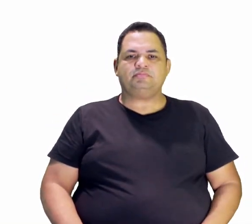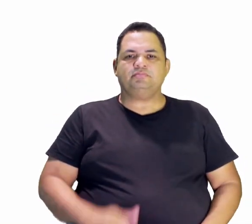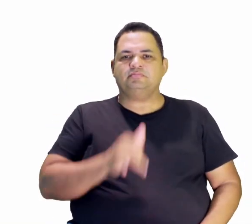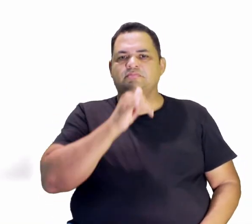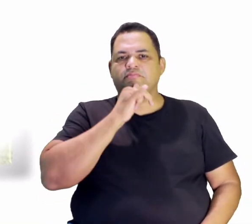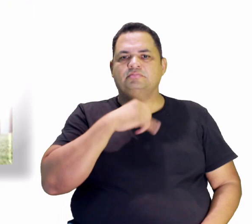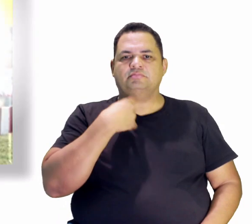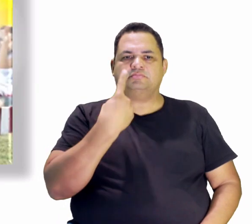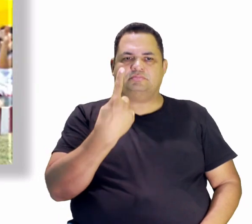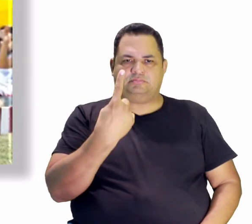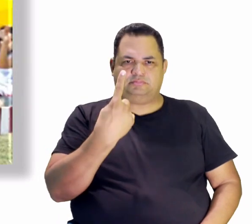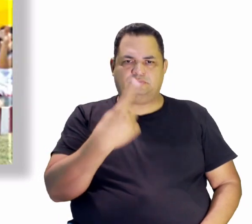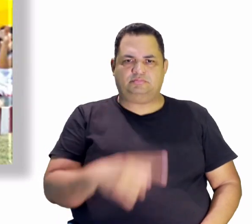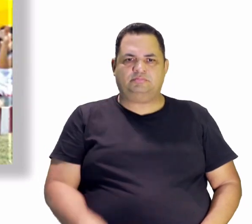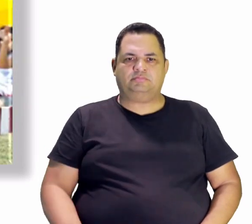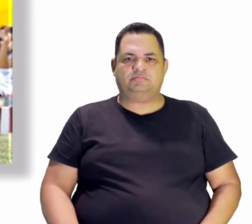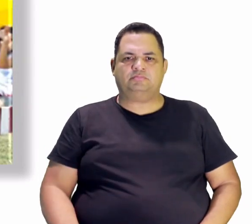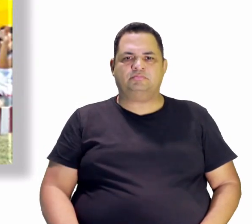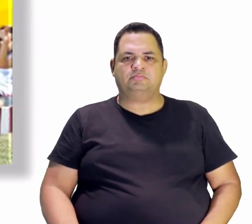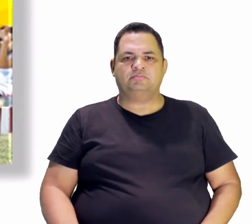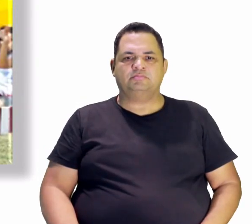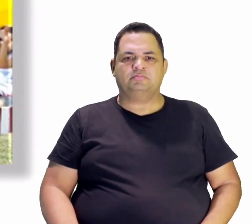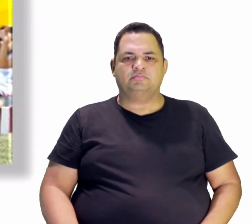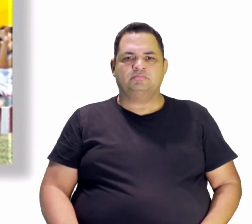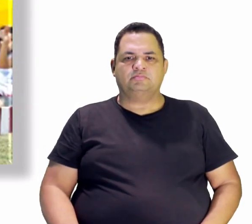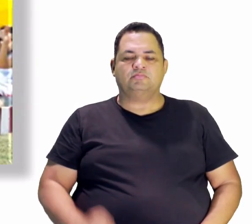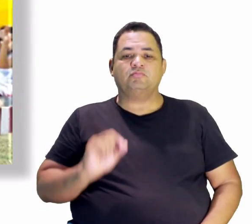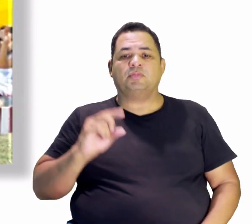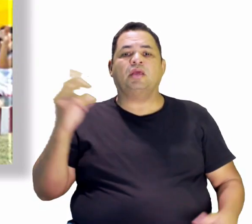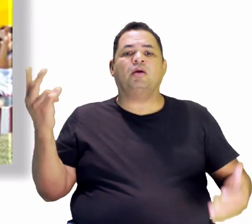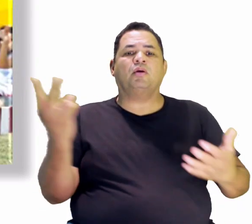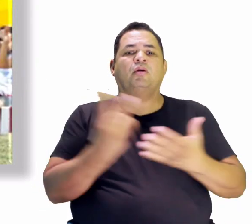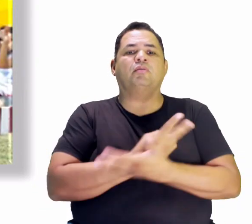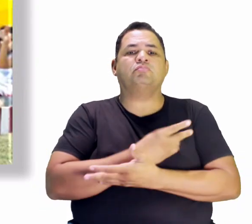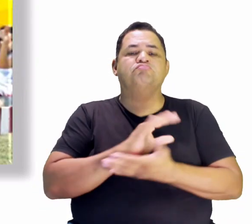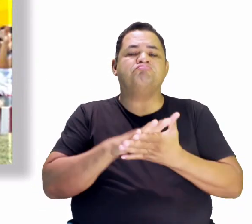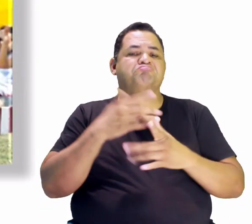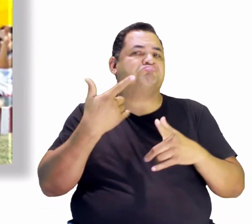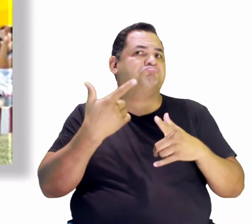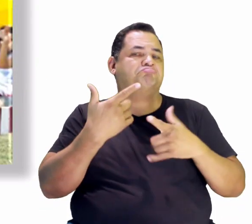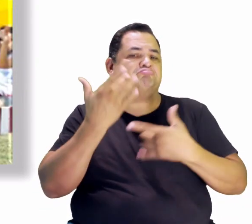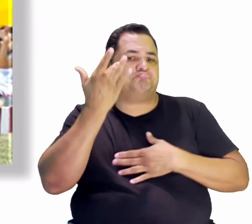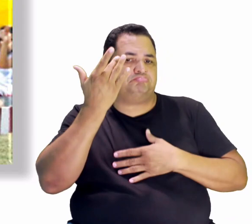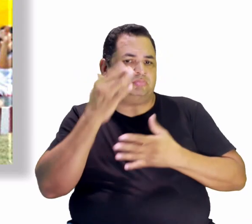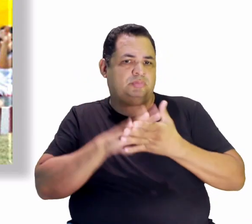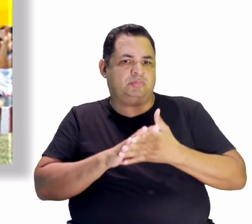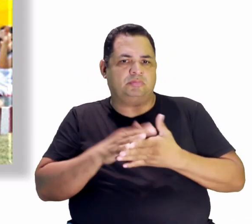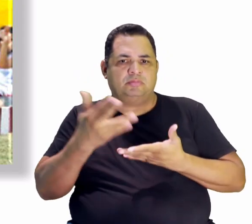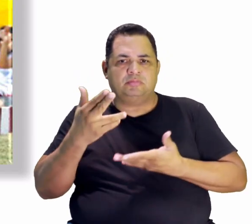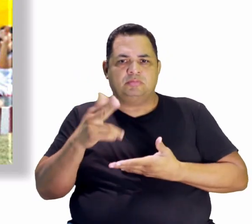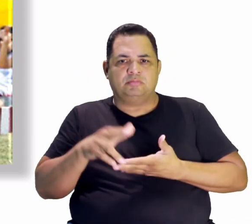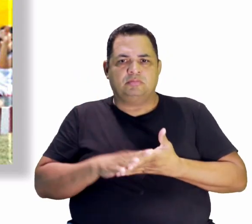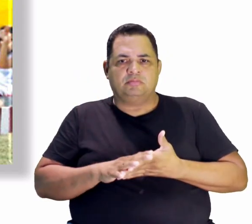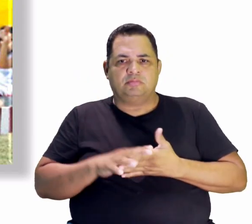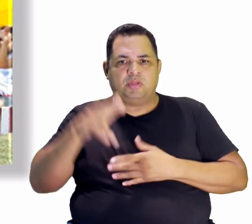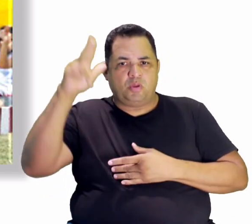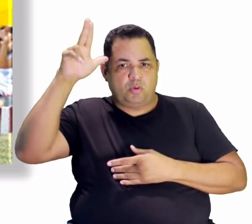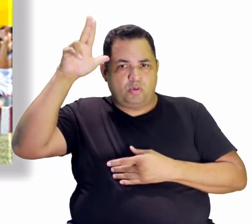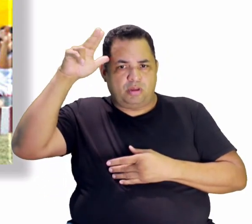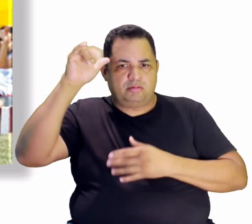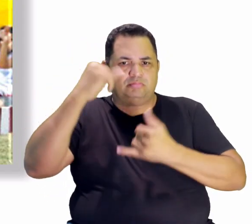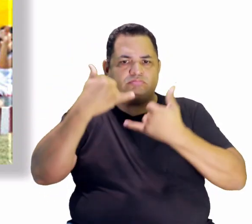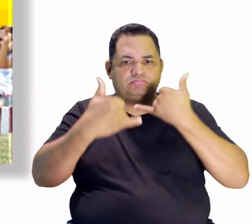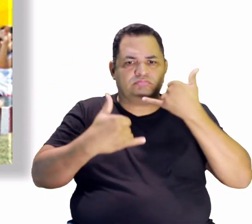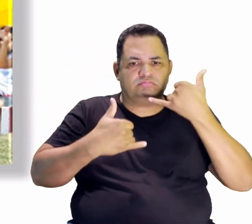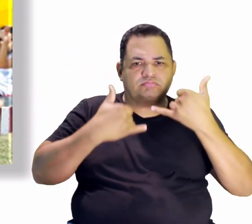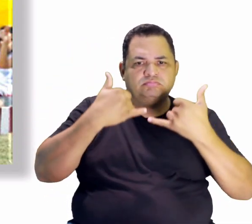Um exemplo, né? Olha aí, ó. O que aconteceu? Por algum motivo, o cavalo, como a gente fala aí brincando, refugou,